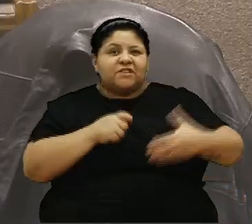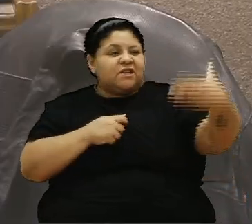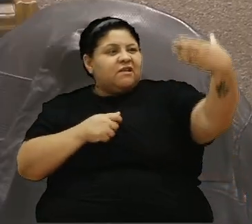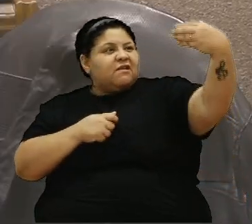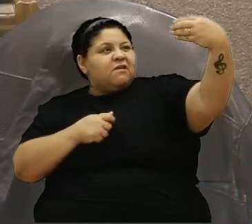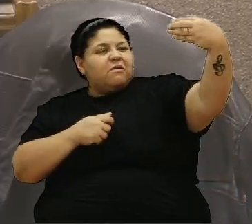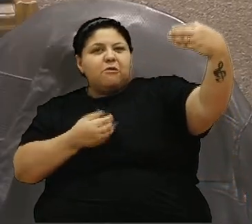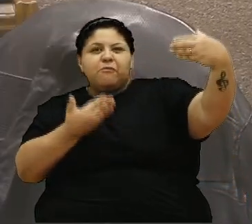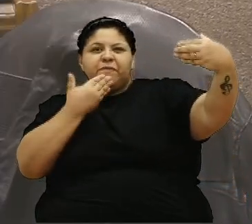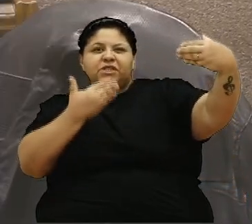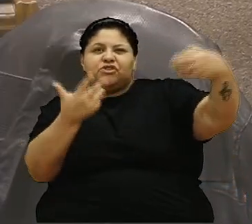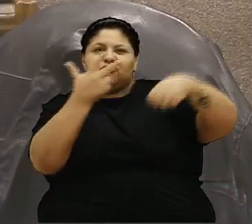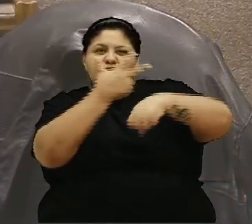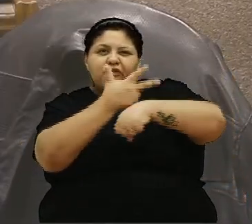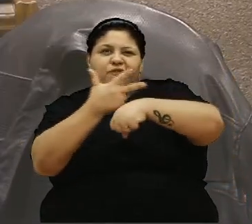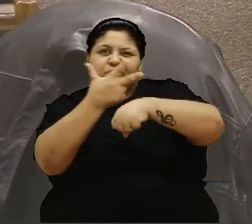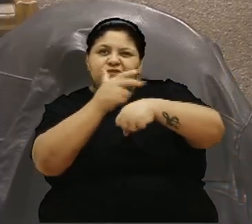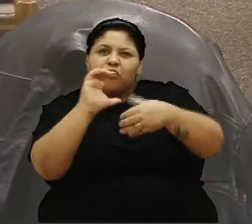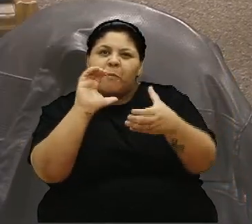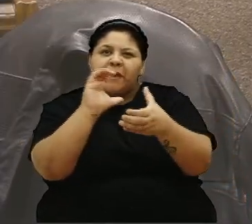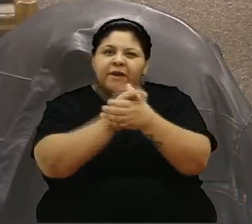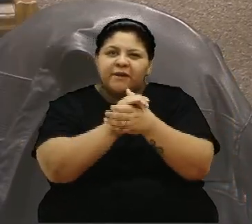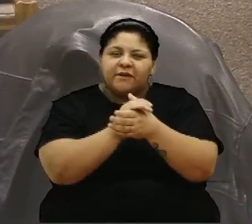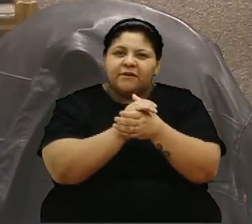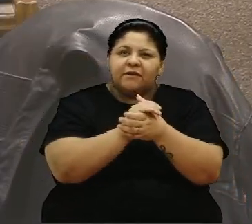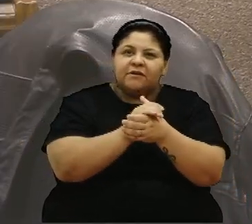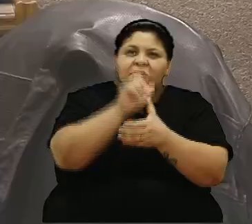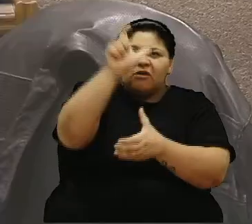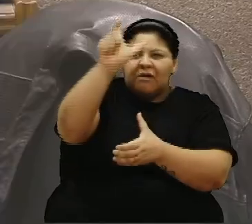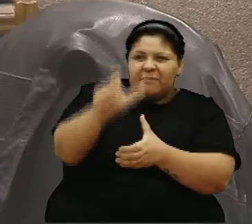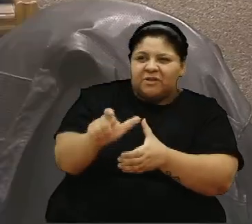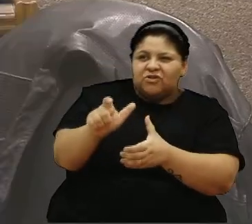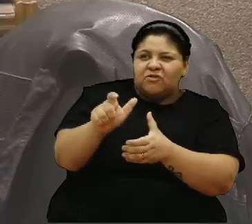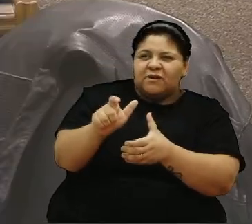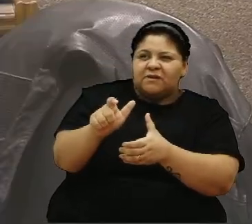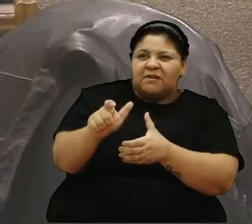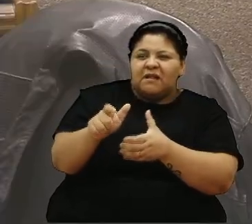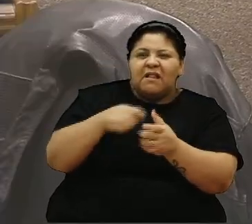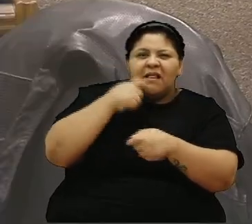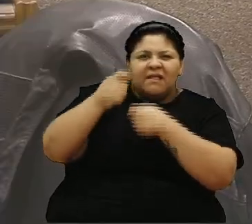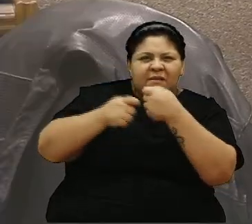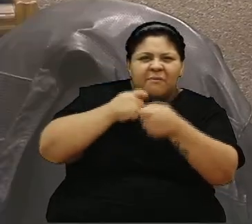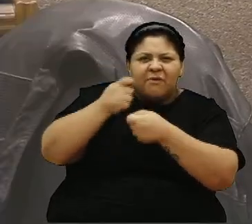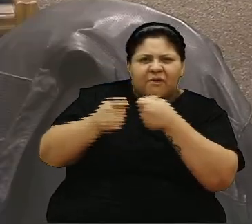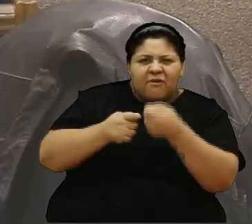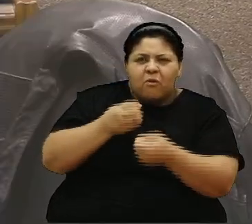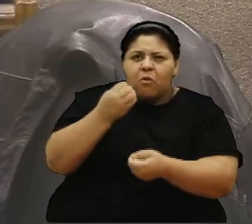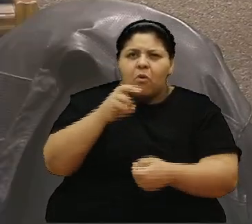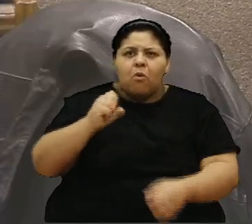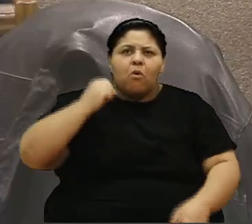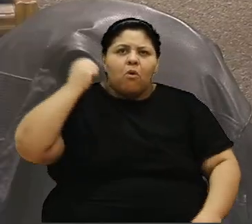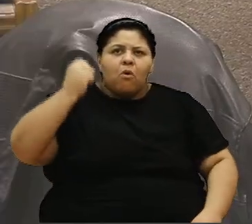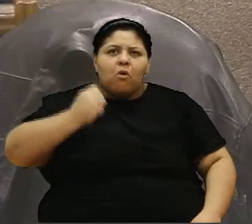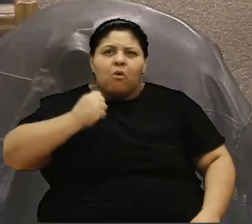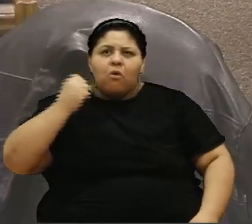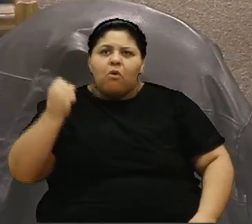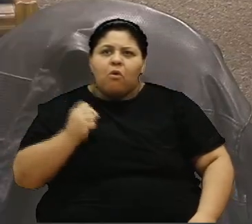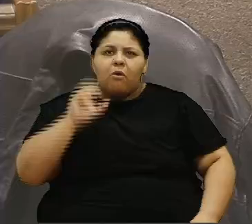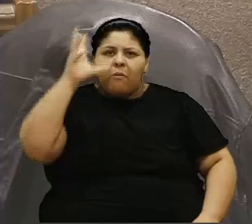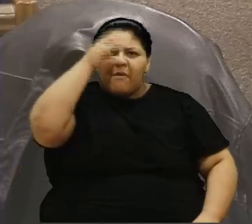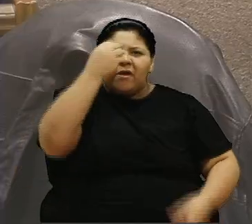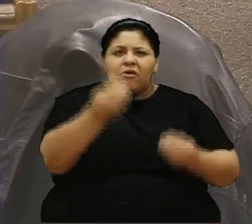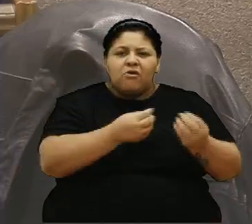pedindo vídeo para a esposa, com a pessoa que está lá depondo, sendo questionada, ou o senador indo lá aprender como